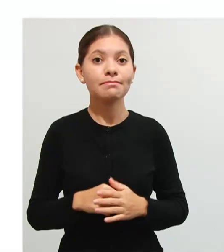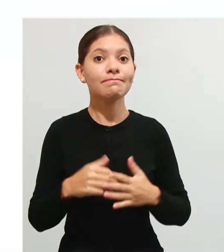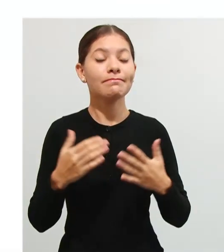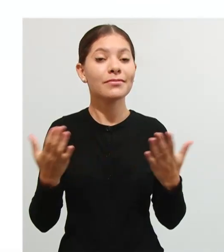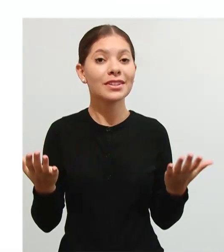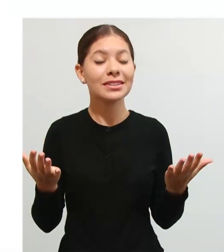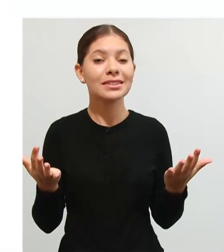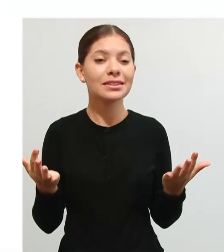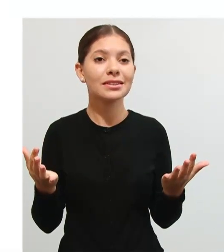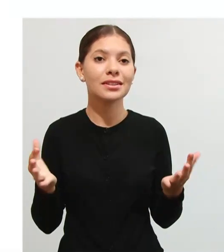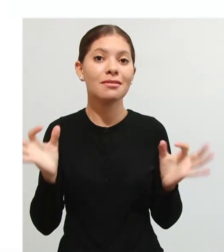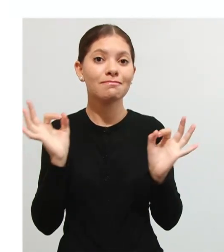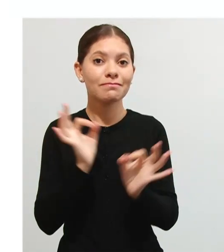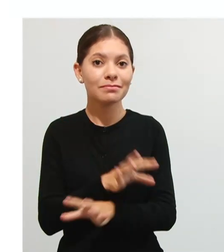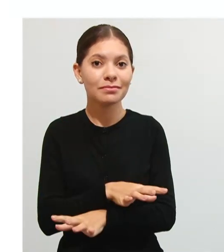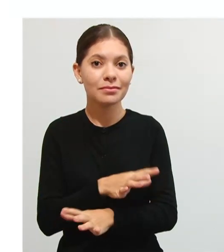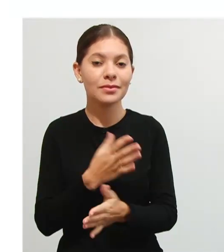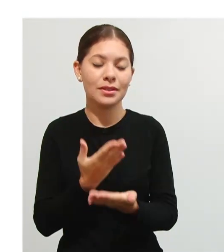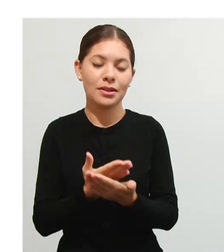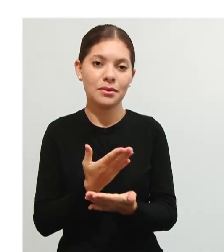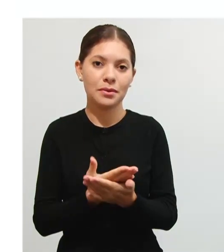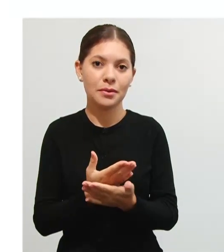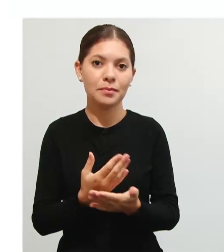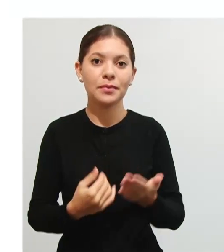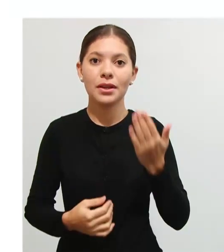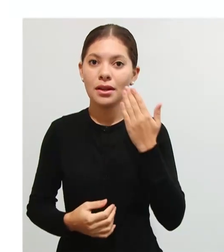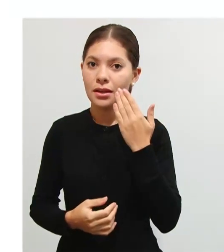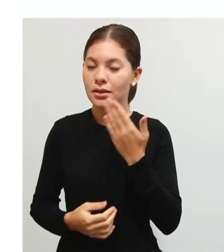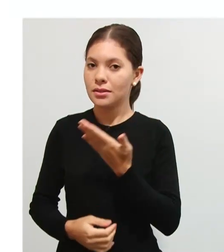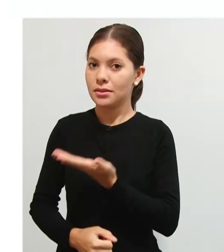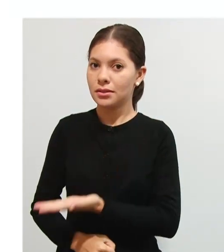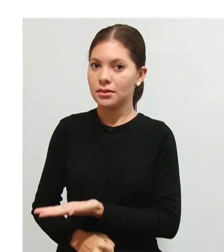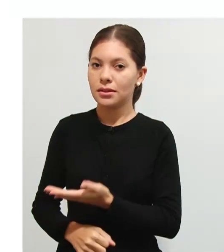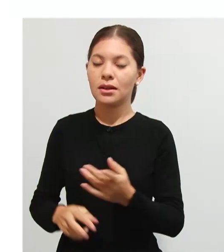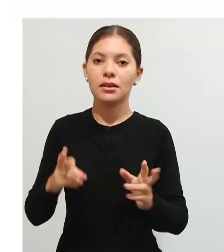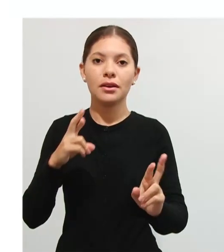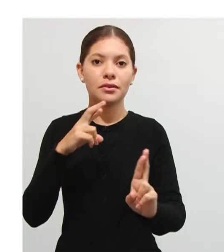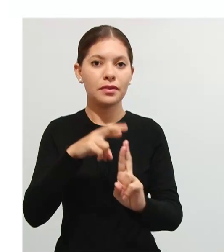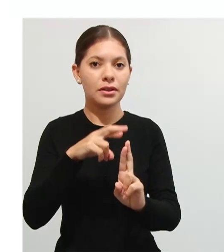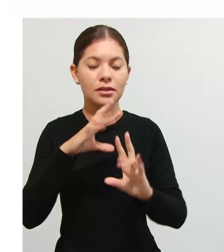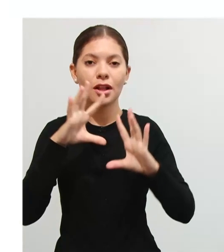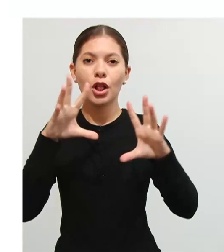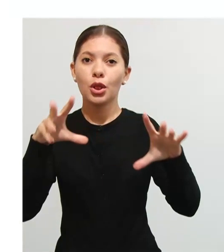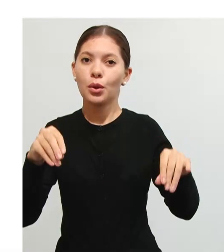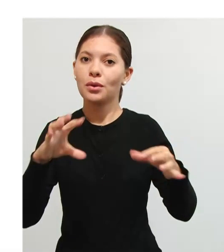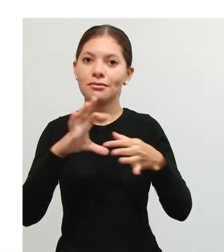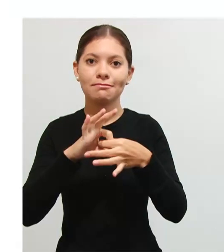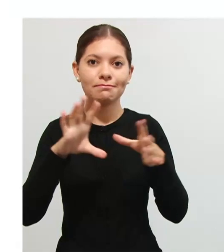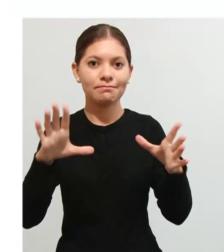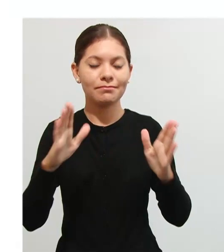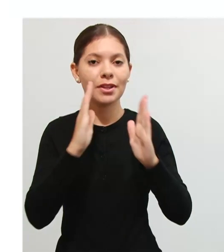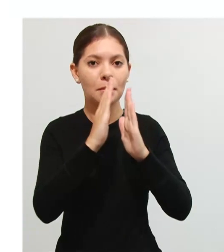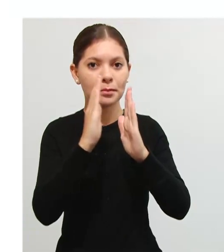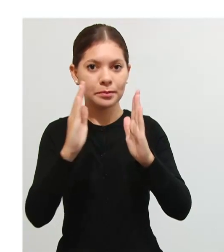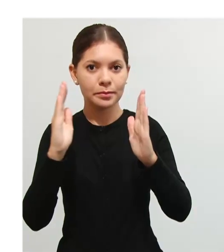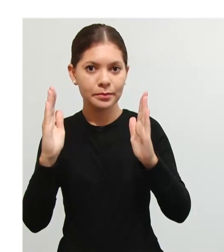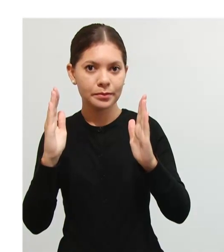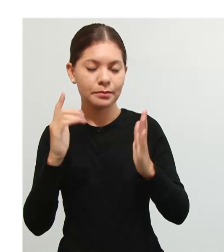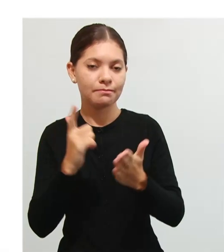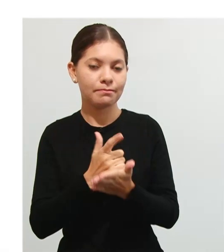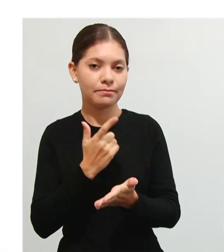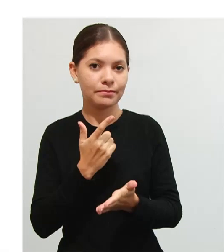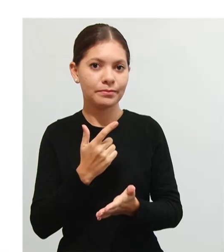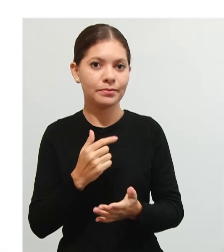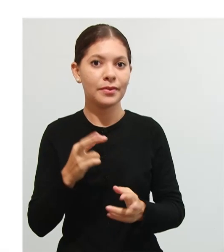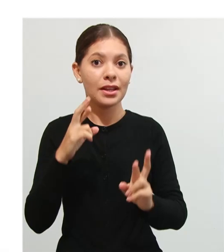Assim, findamos nossa aula. Essas são nossas referências, todas disponíveis na minha biblioteca.